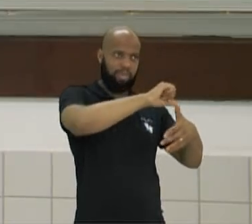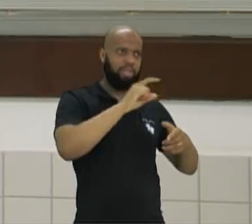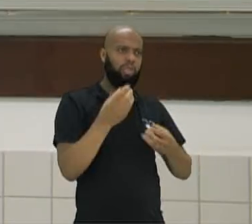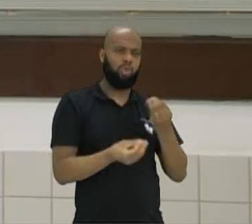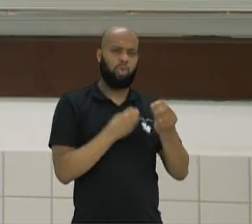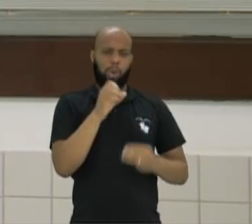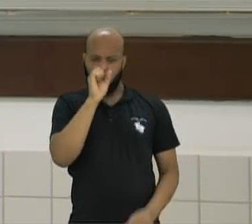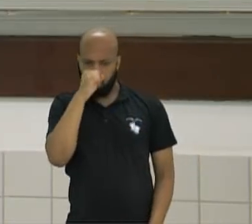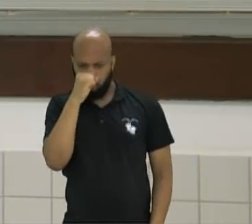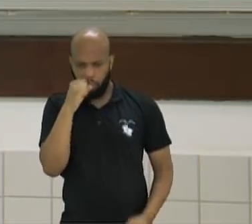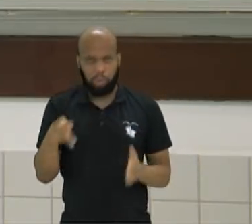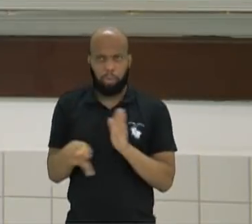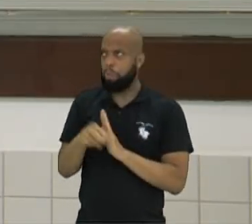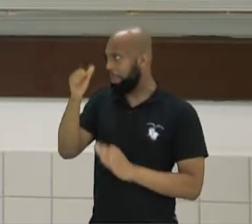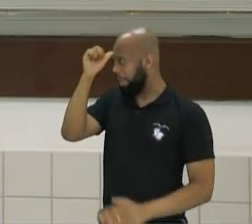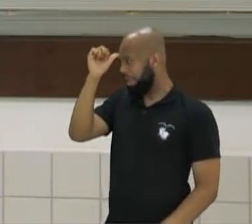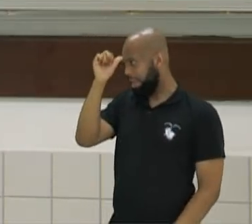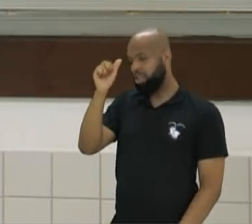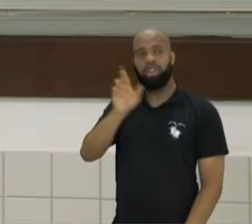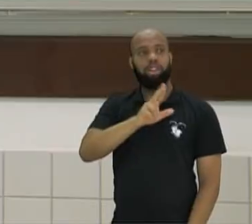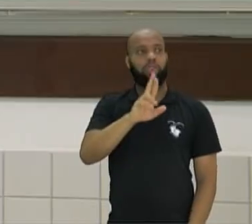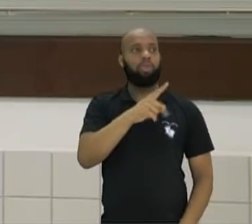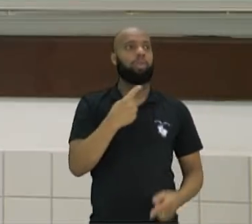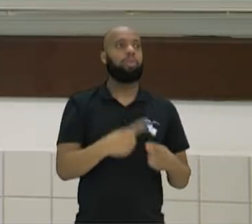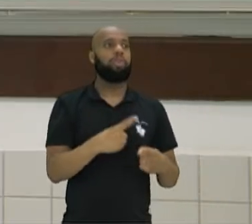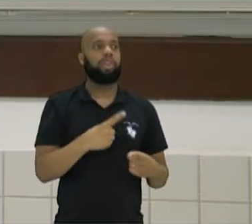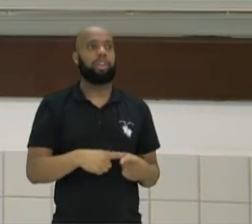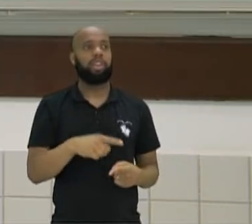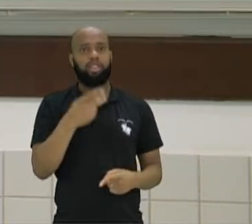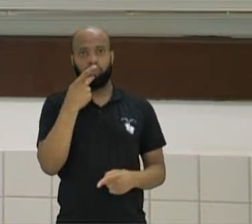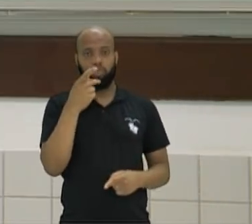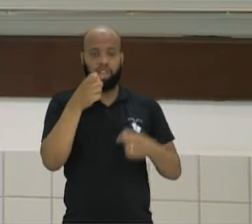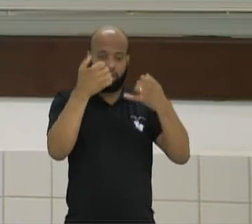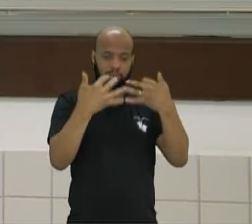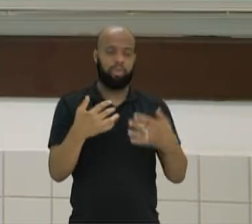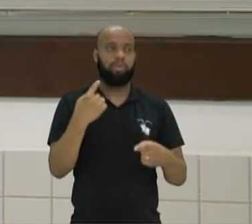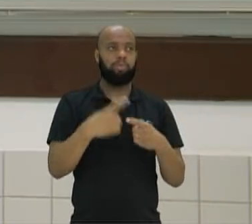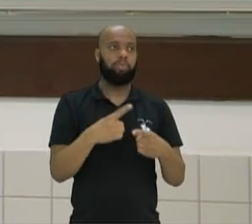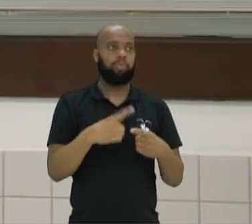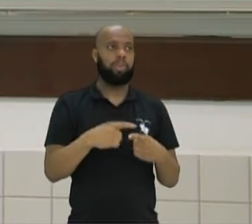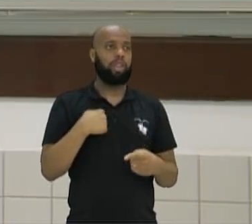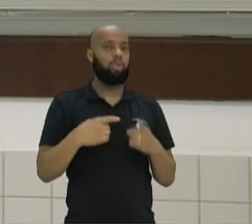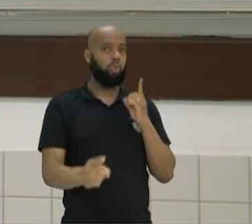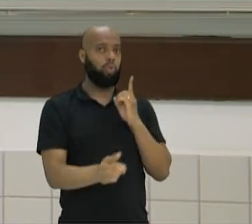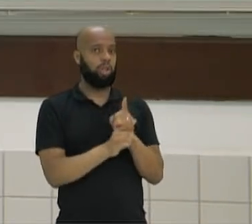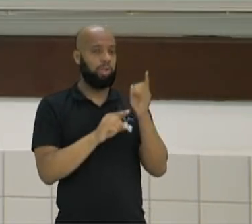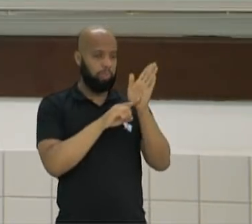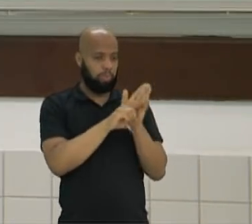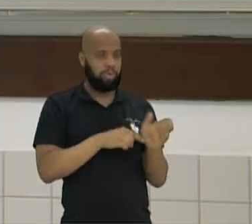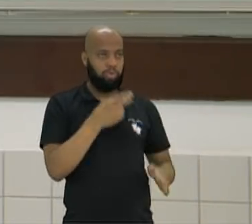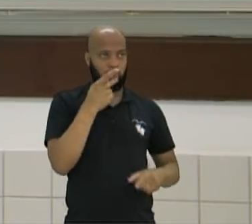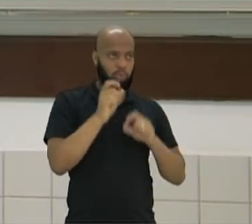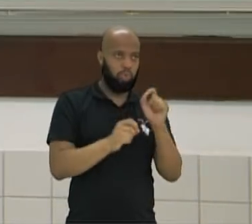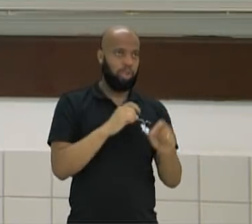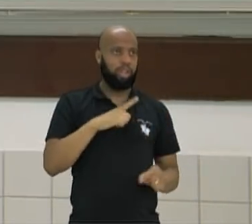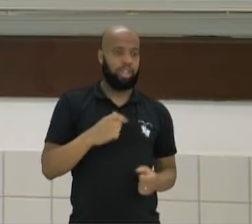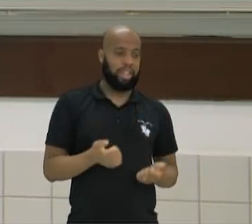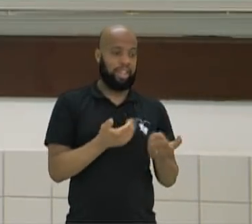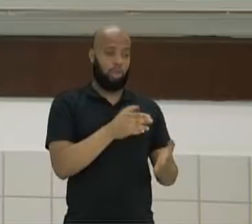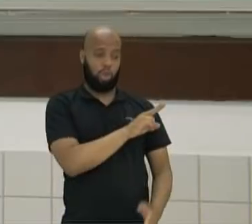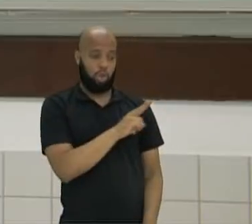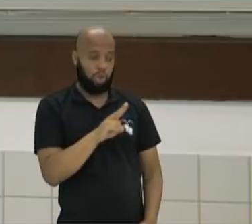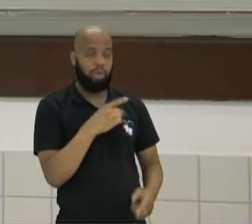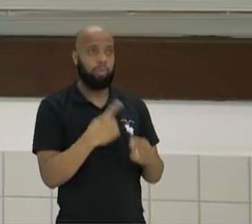como? Porquinho é da Índia? Não é da Índia. É porque diz que tem essa explicação, pelo que eu encontrei, né, dizendo que foi dado esse